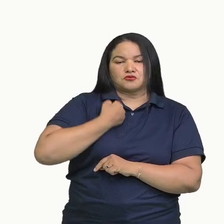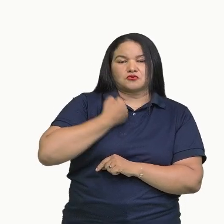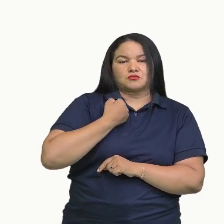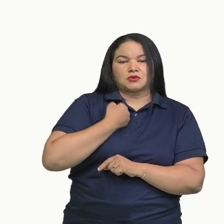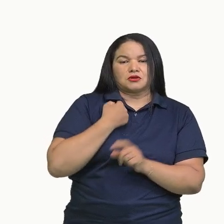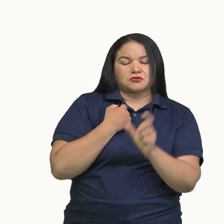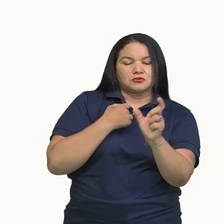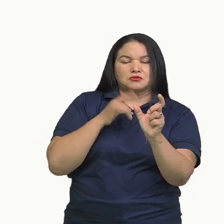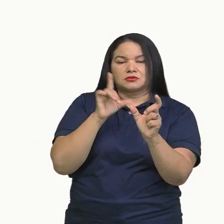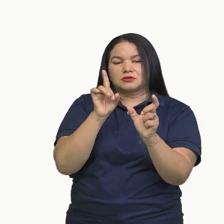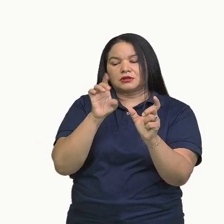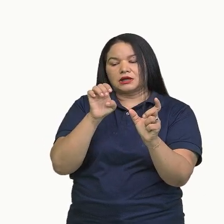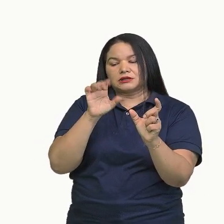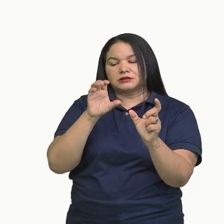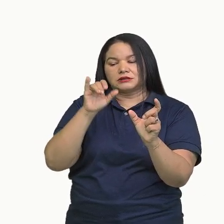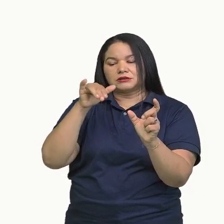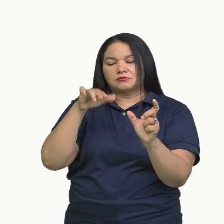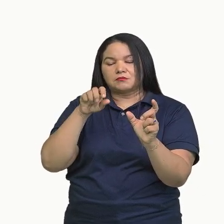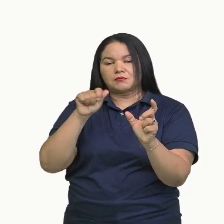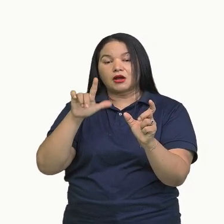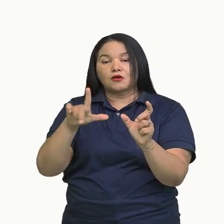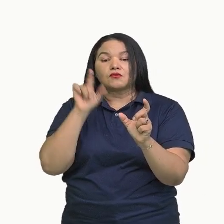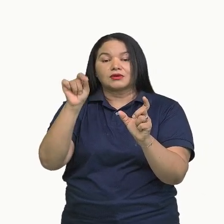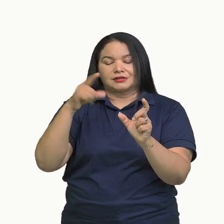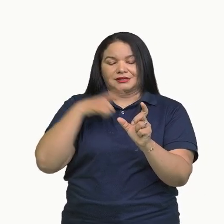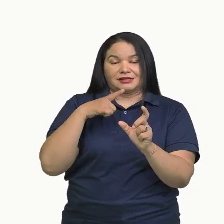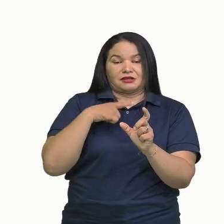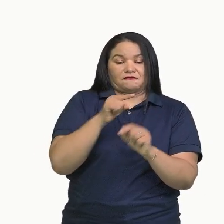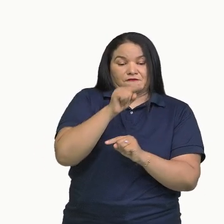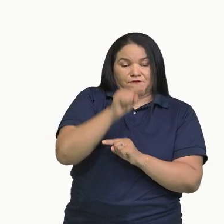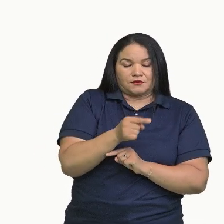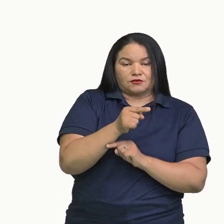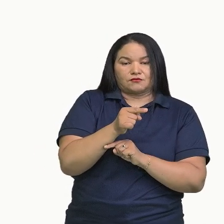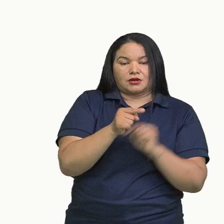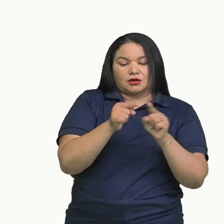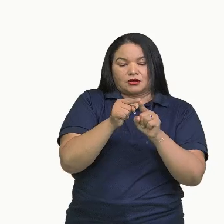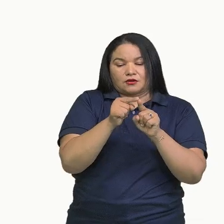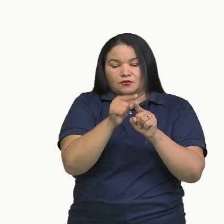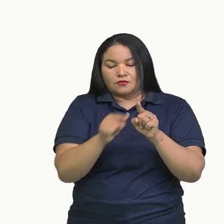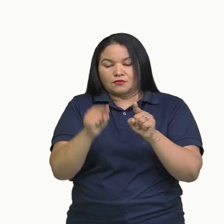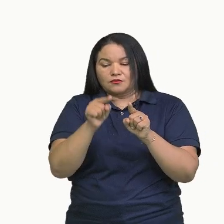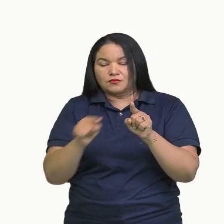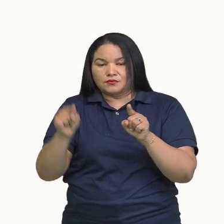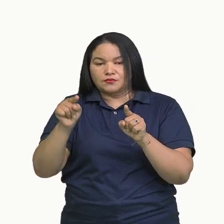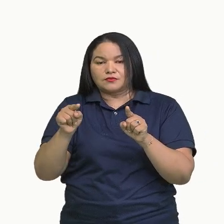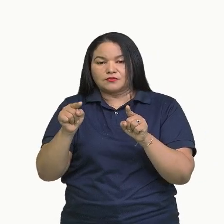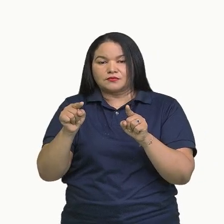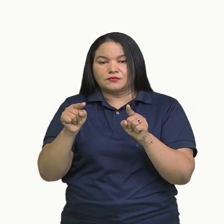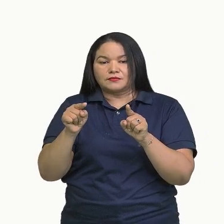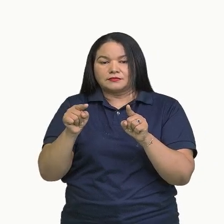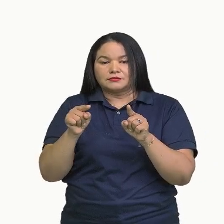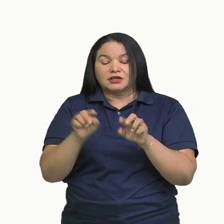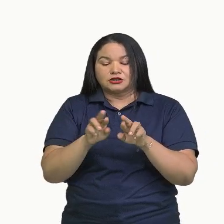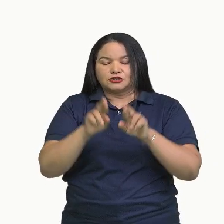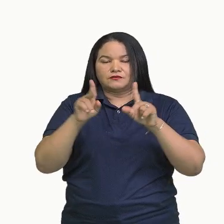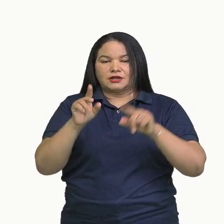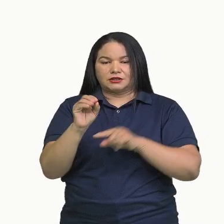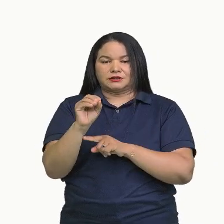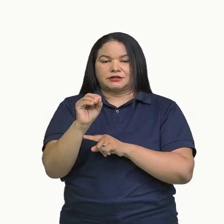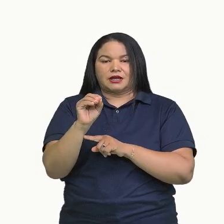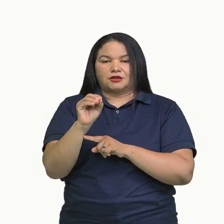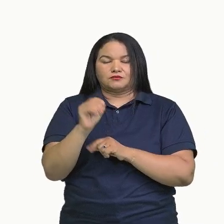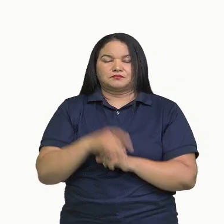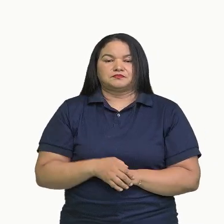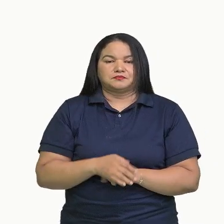número decimal é aquele número que vai ter, não é, um número depois da vírgula, que é diferente de zero. Então, se